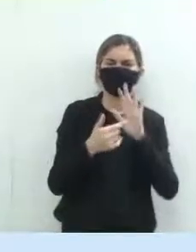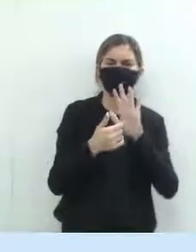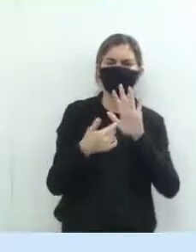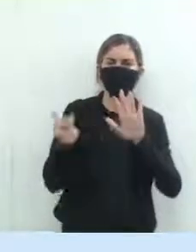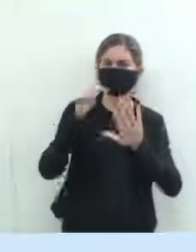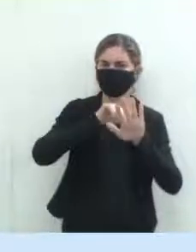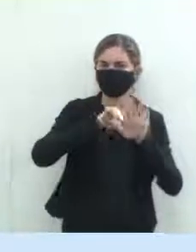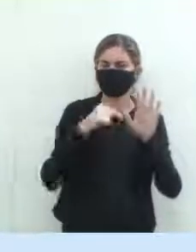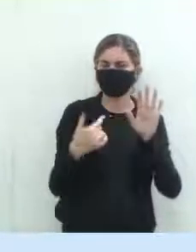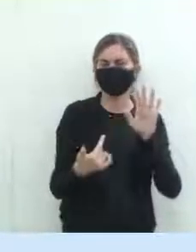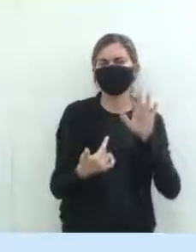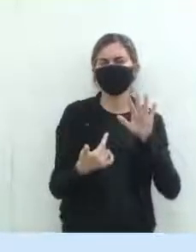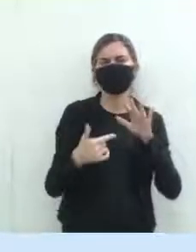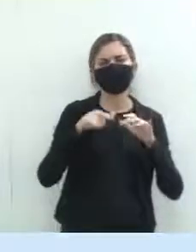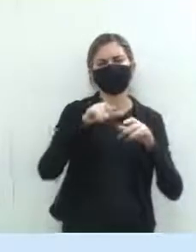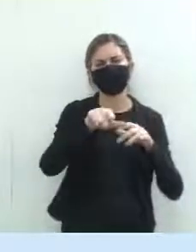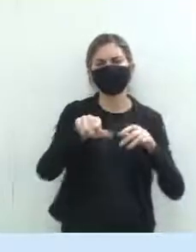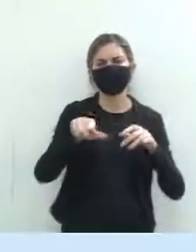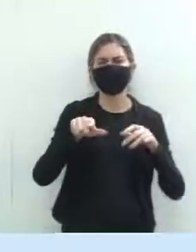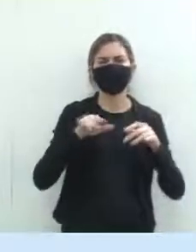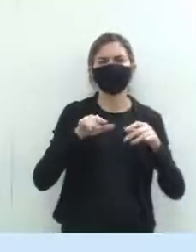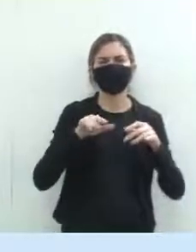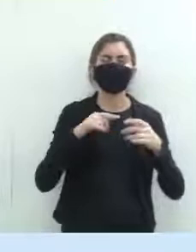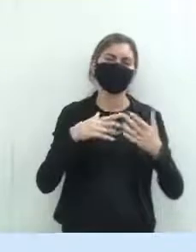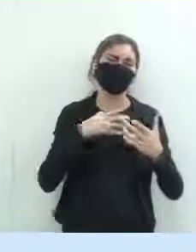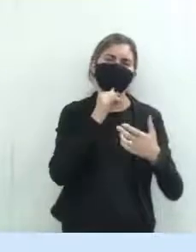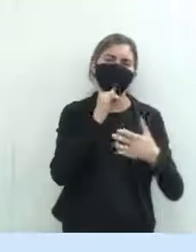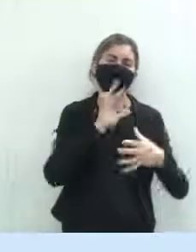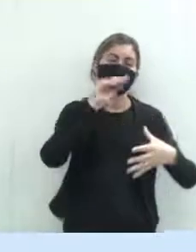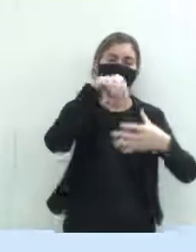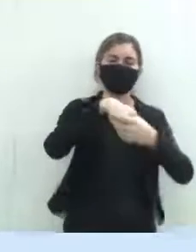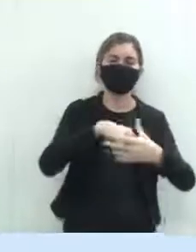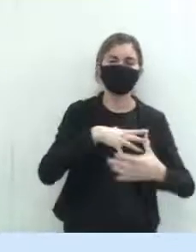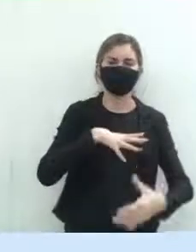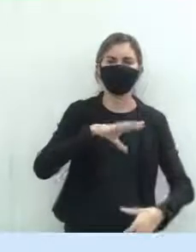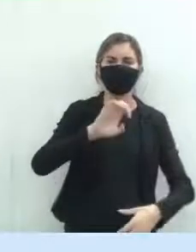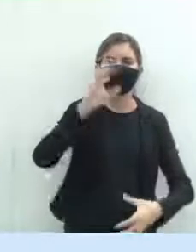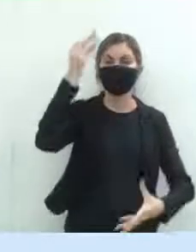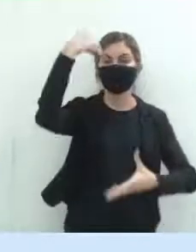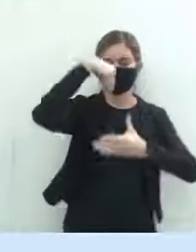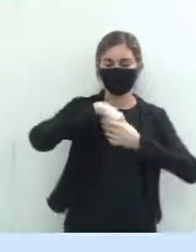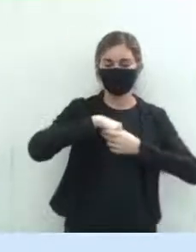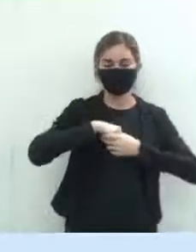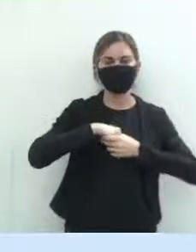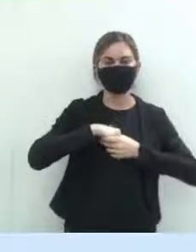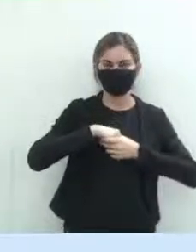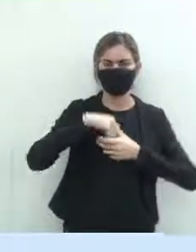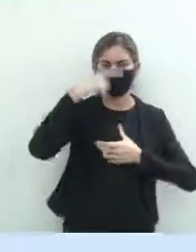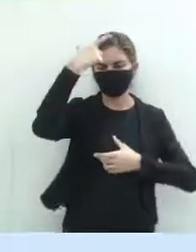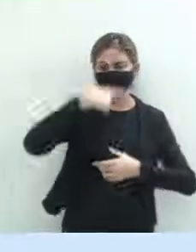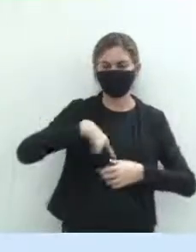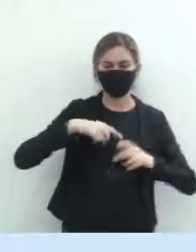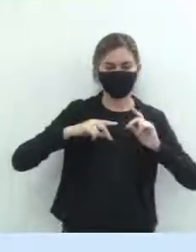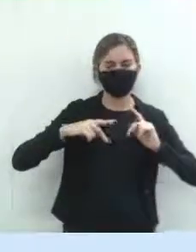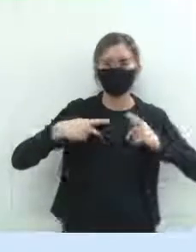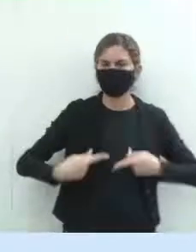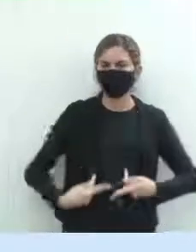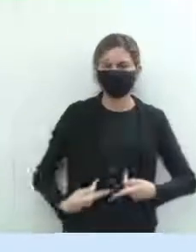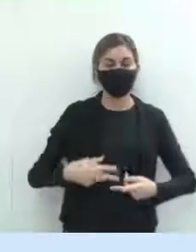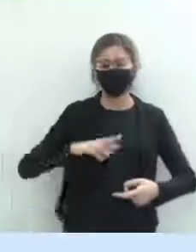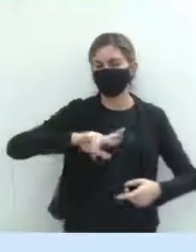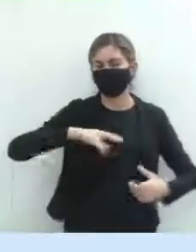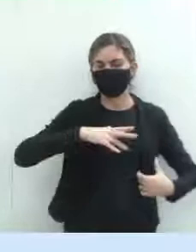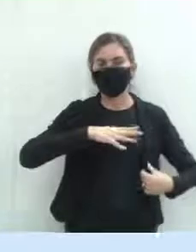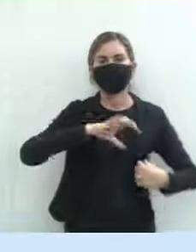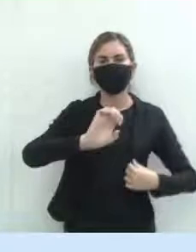A ética é a morada do ser humano. É como se quisesse dizer o seguinte: Não é o ser humano, ou melhor, não é a ética